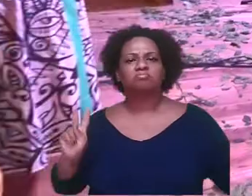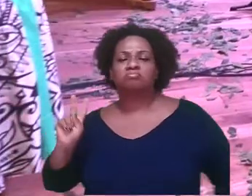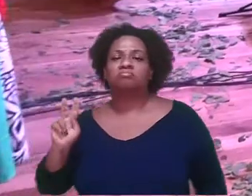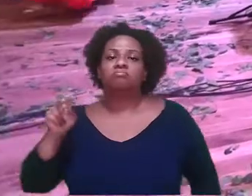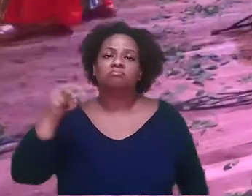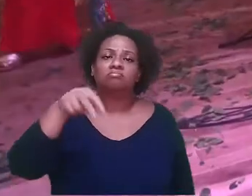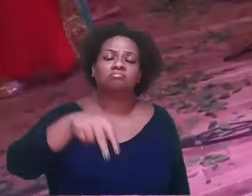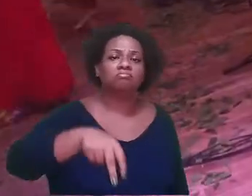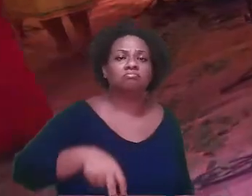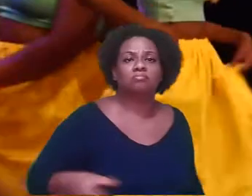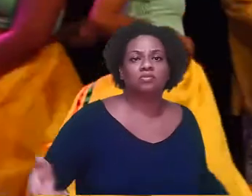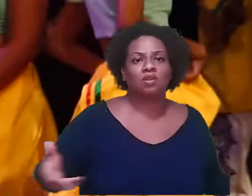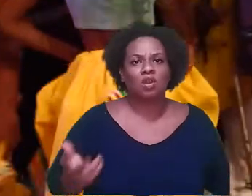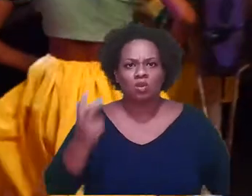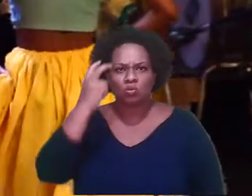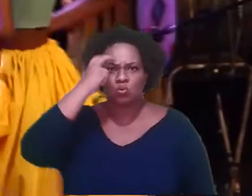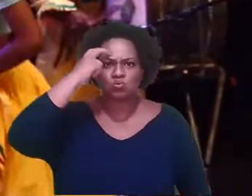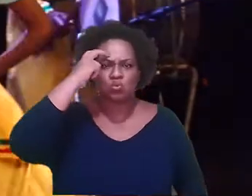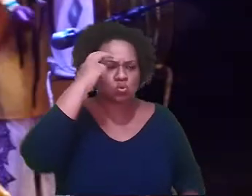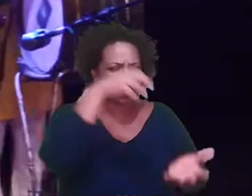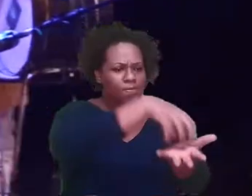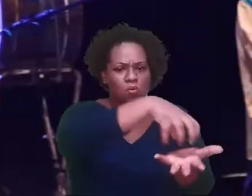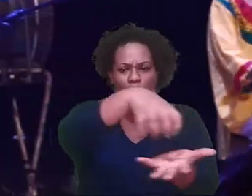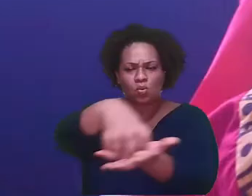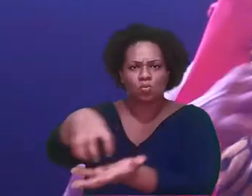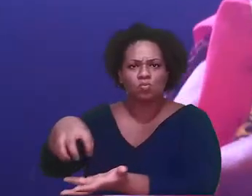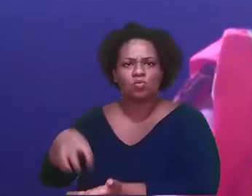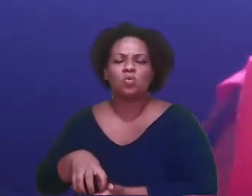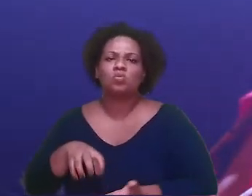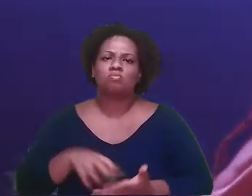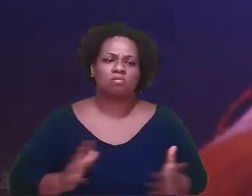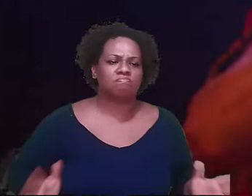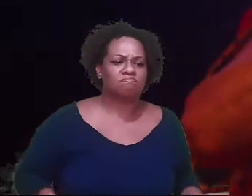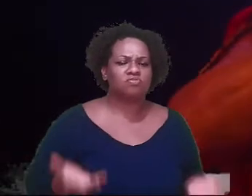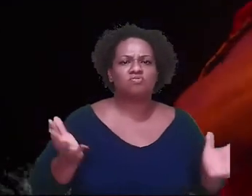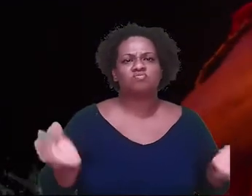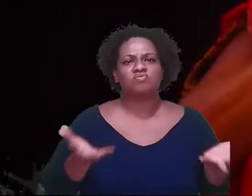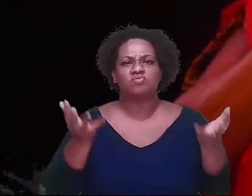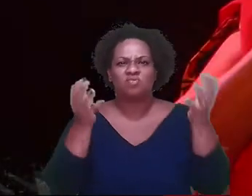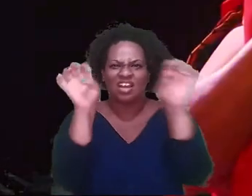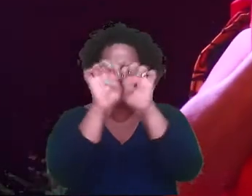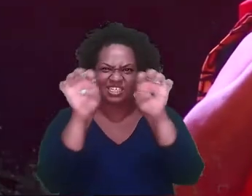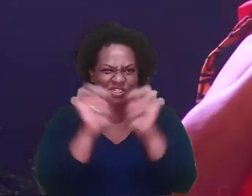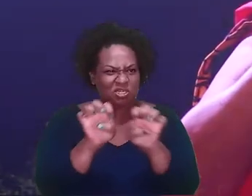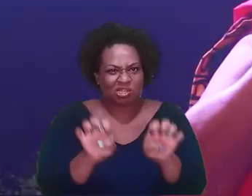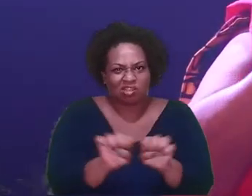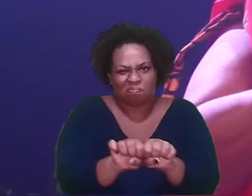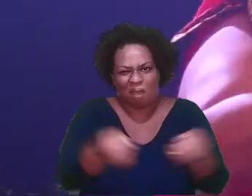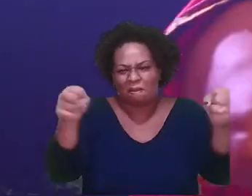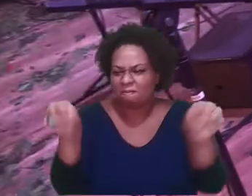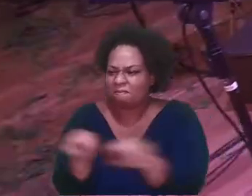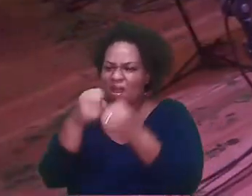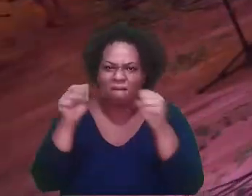na hora do pau comer. Trazendo arte insurgente. Tá na hora do pau comer. Fazendo a cabeça da